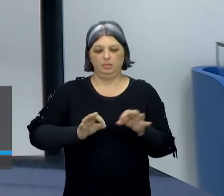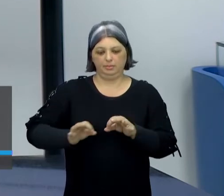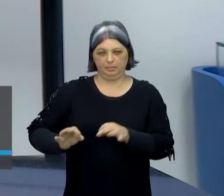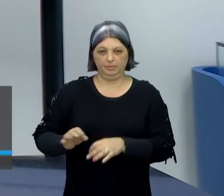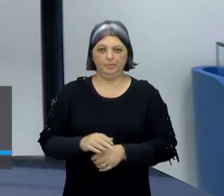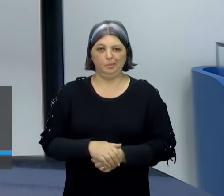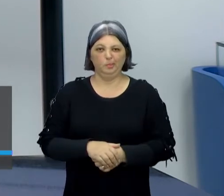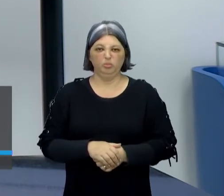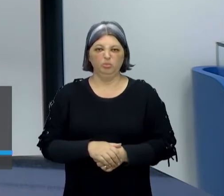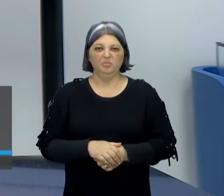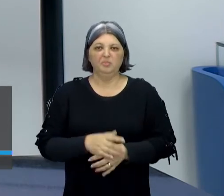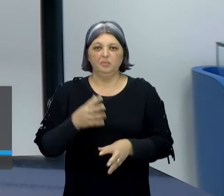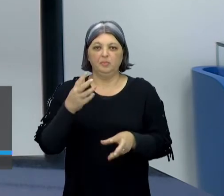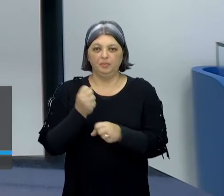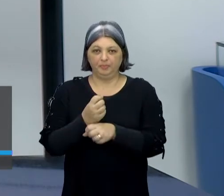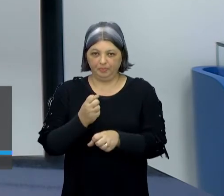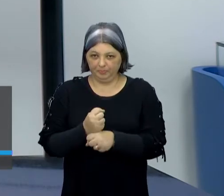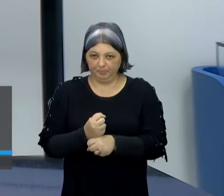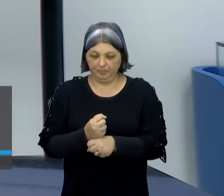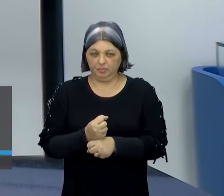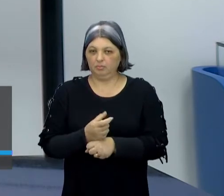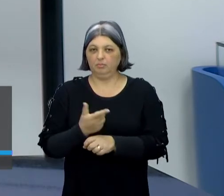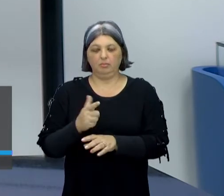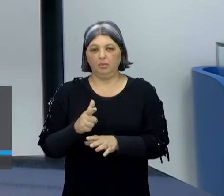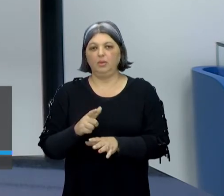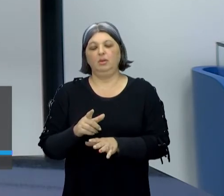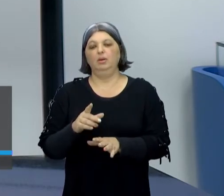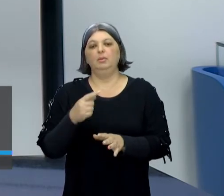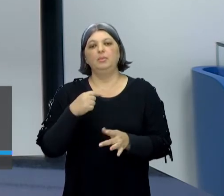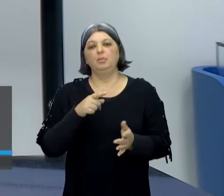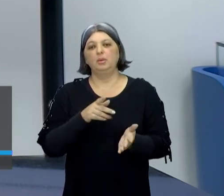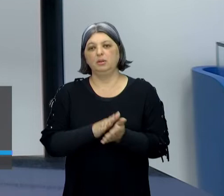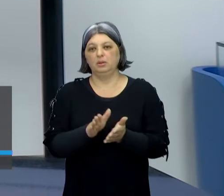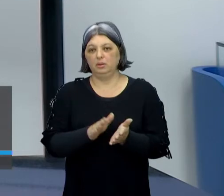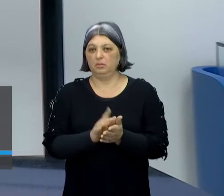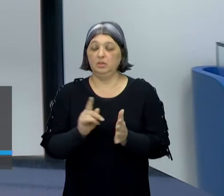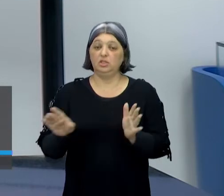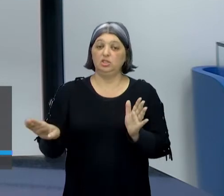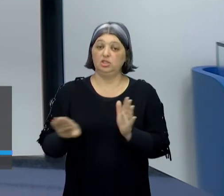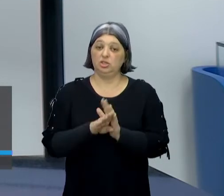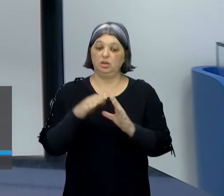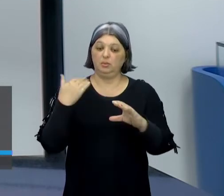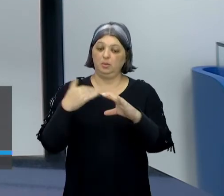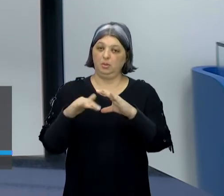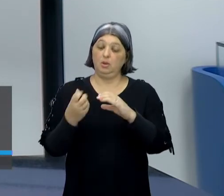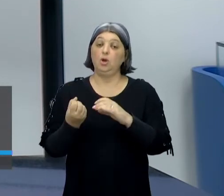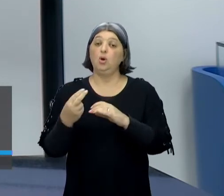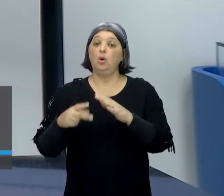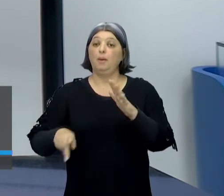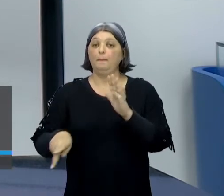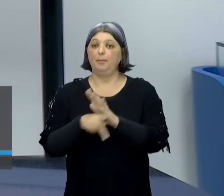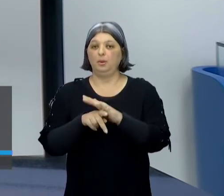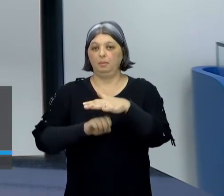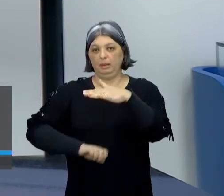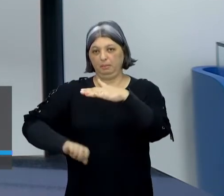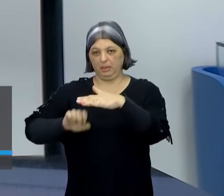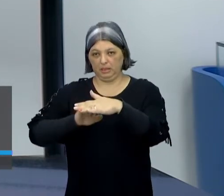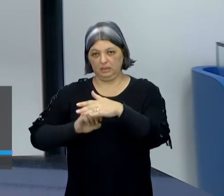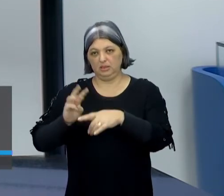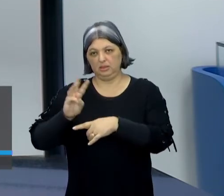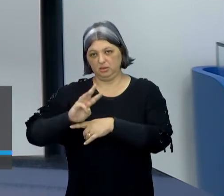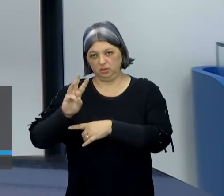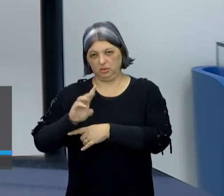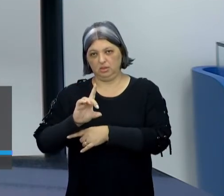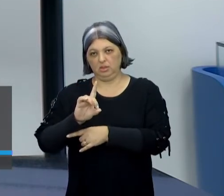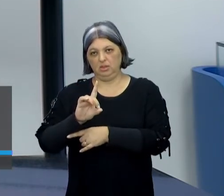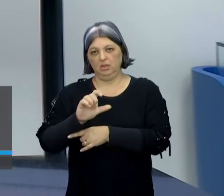E essa conta ela não chega impressa. Lembrando que essa conta chega por e-mail ou na própria empresa, no site da DAE.